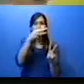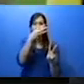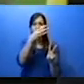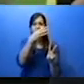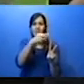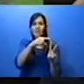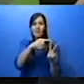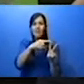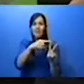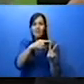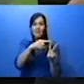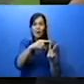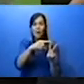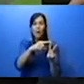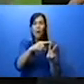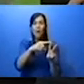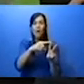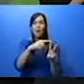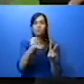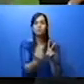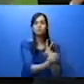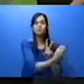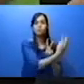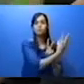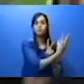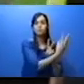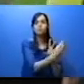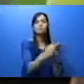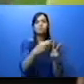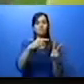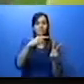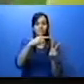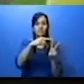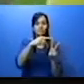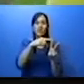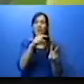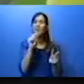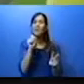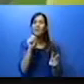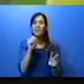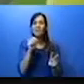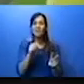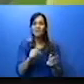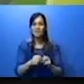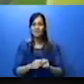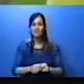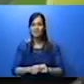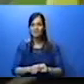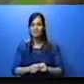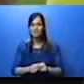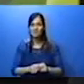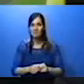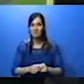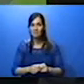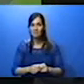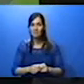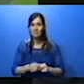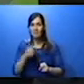complicado. Esse índice aqui, ó, ele indica quem que é o meu expoente